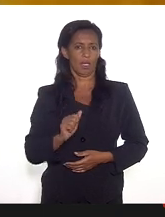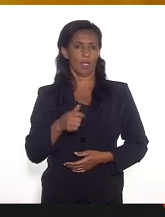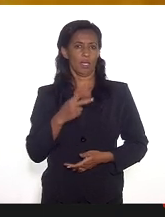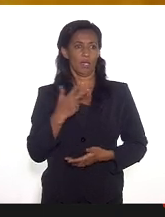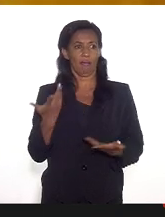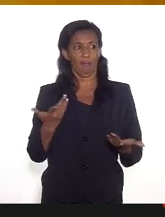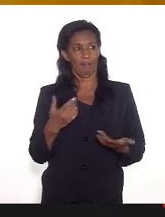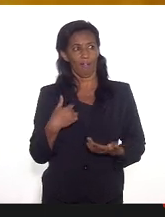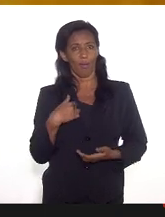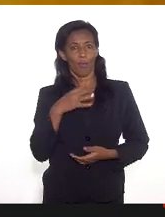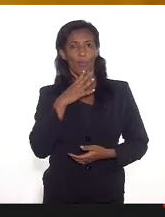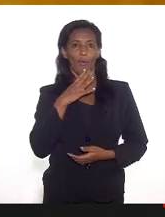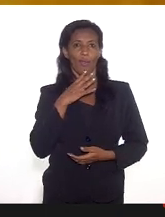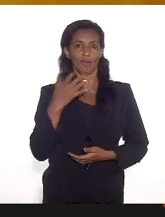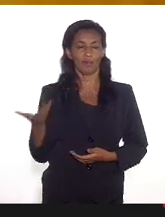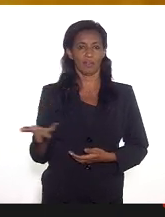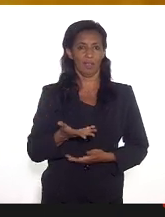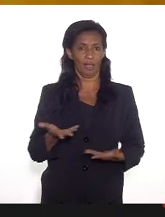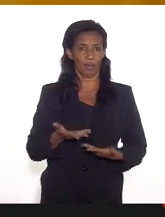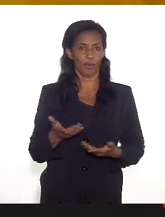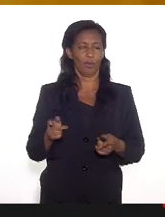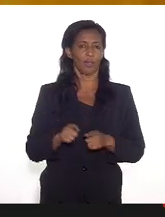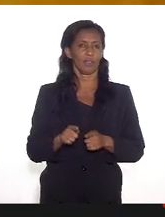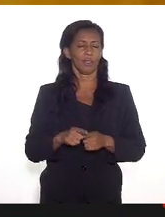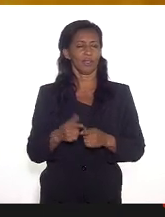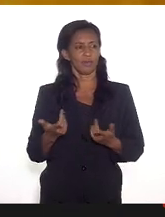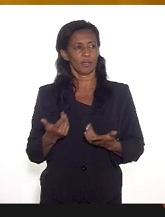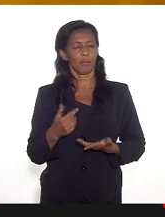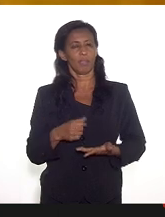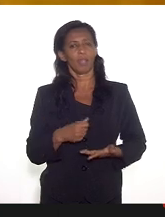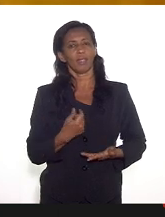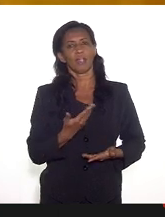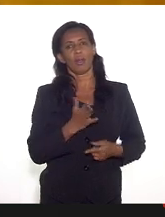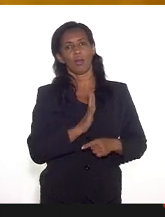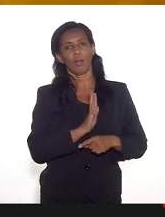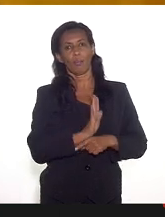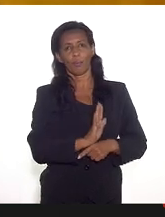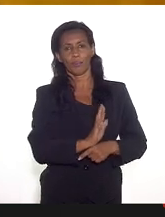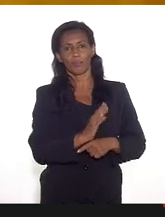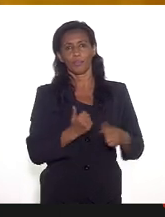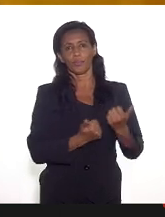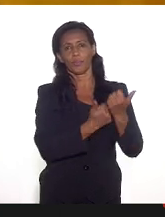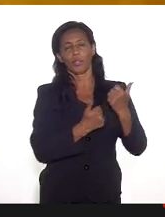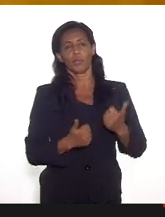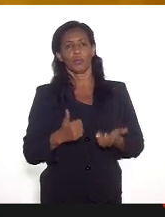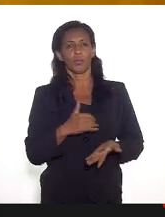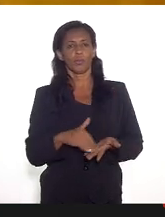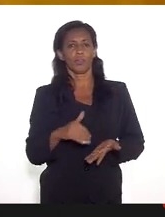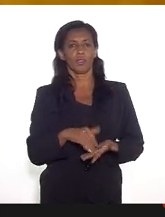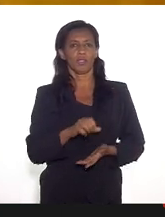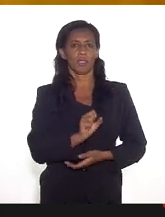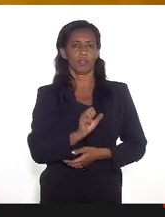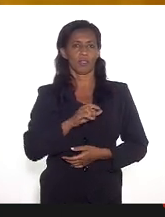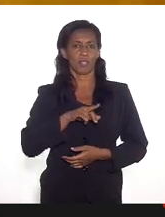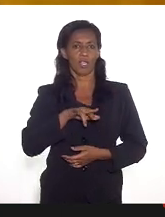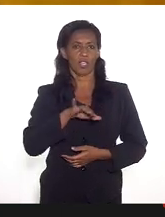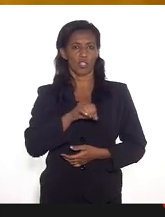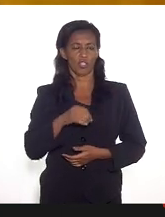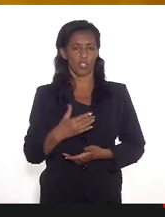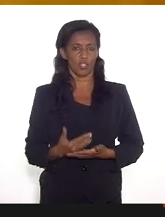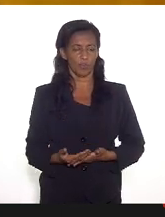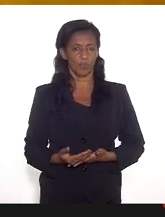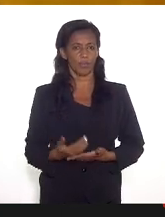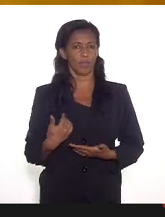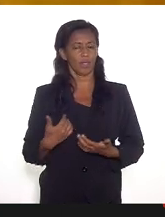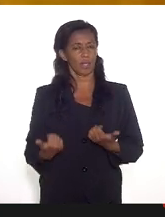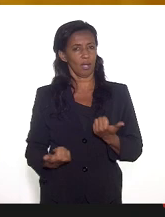de conhecer, e também trazer aqui a palavra de apoio também do meu secretário, doutor Serginho, que tem